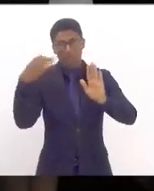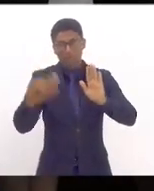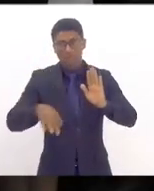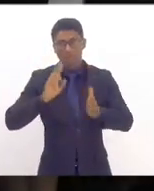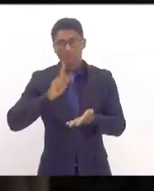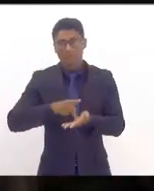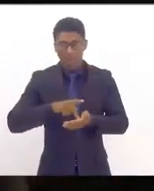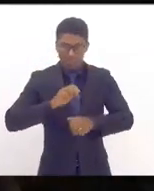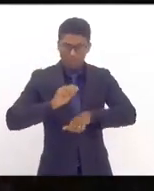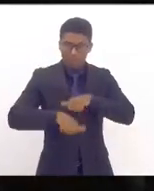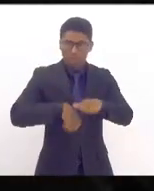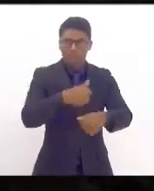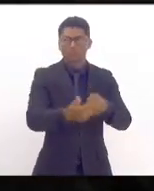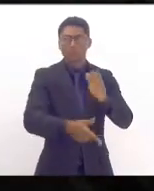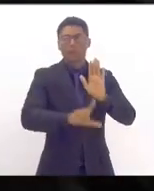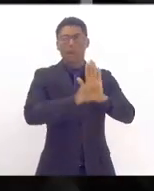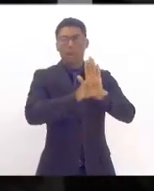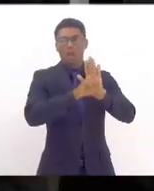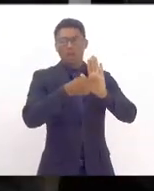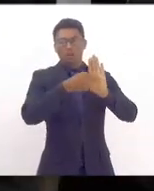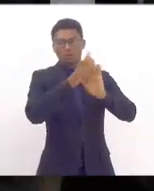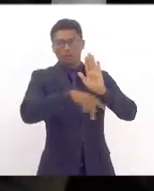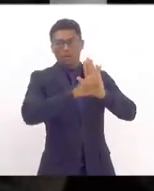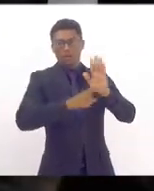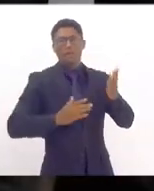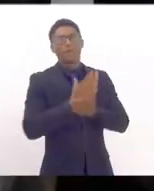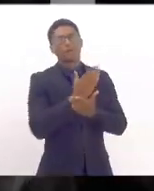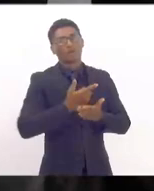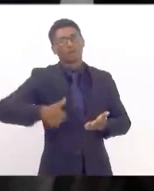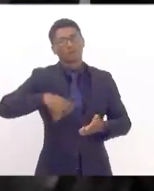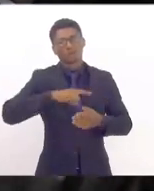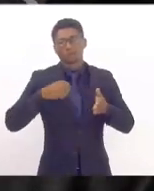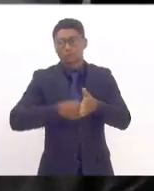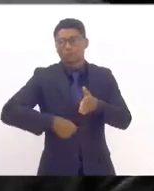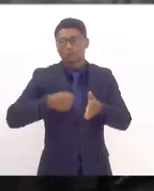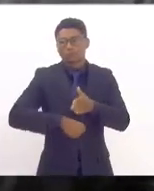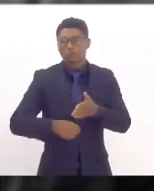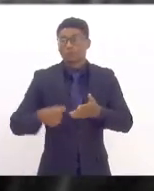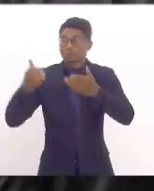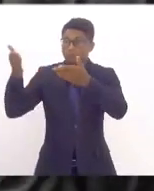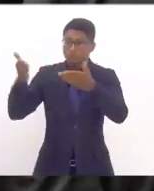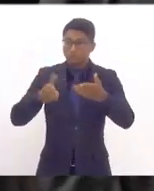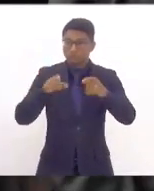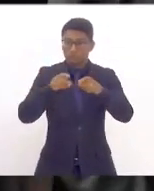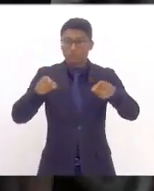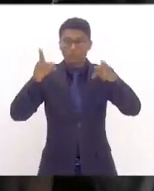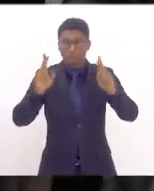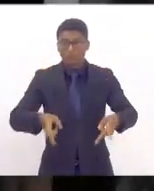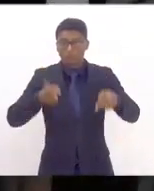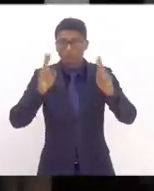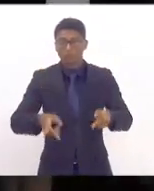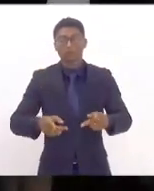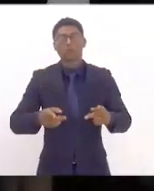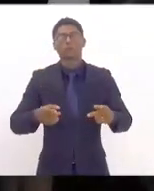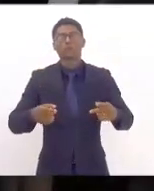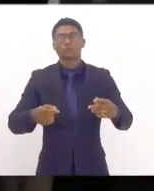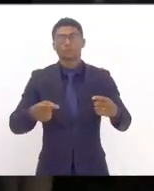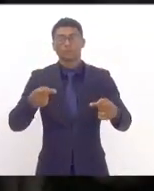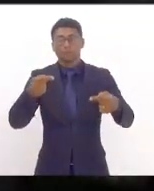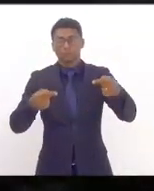de lei venha para essa casa e seja aprovado e convidá-los a permanecer aqui para acompanhar a discussão também